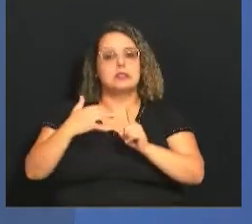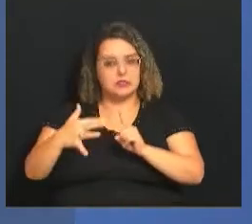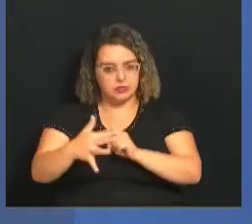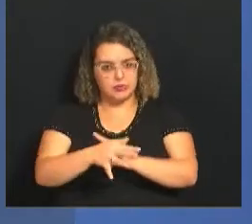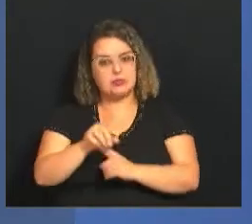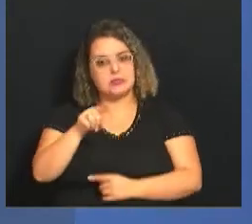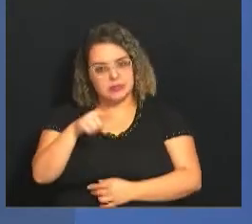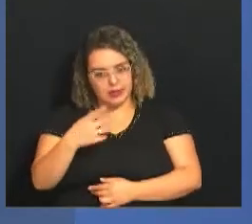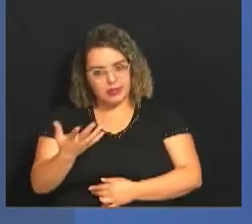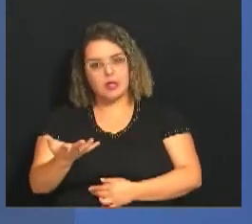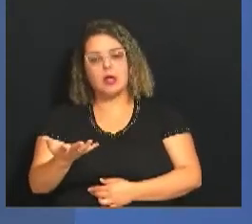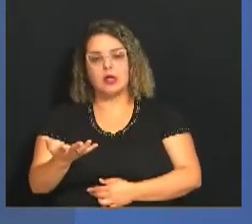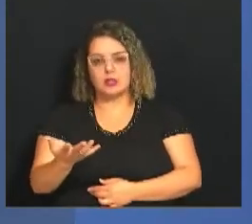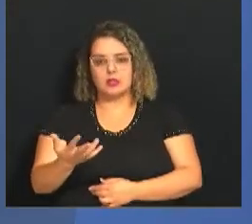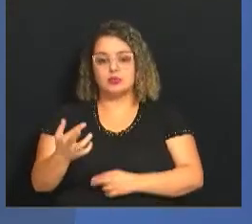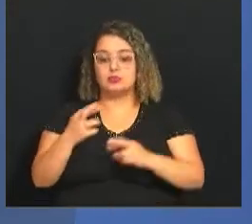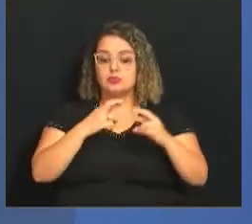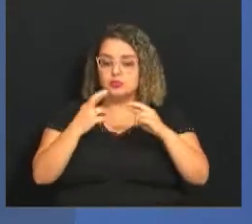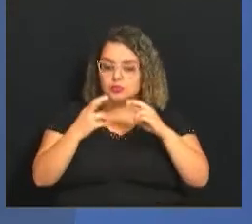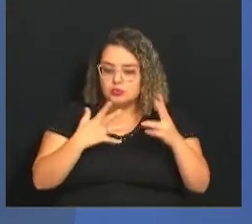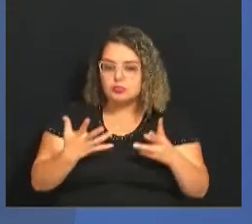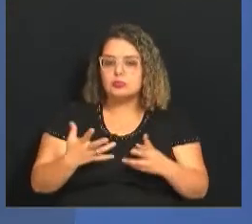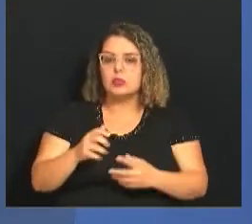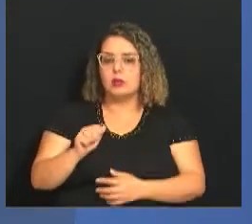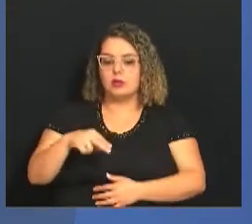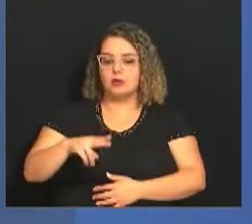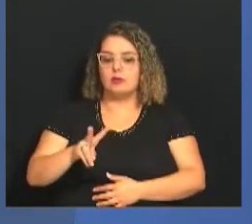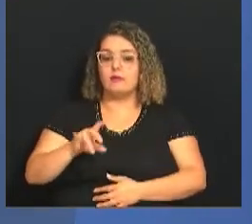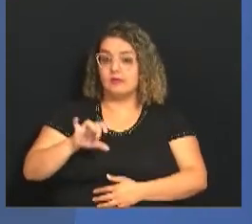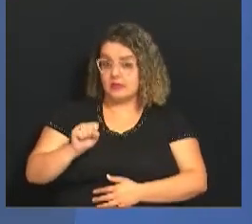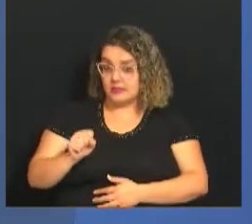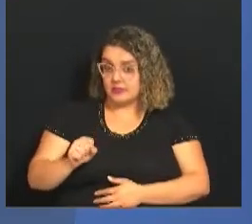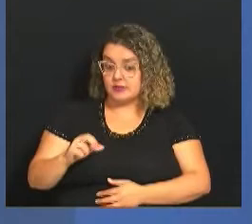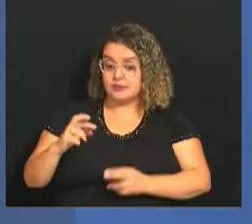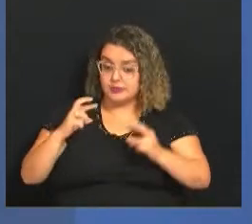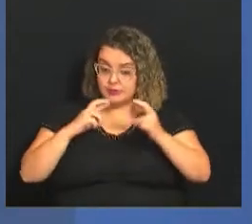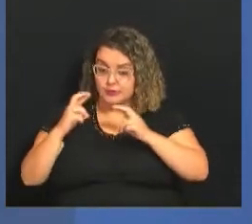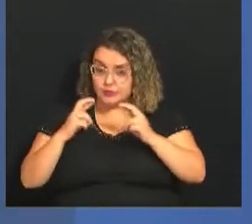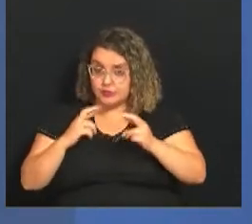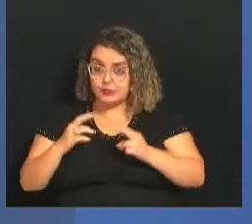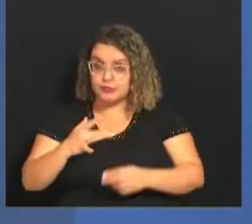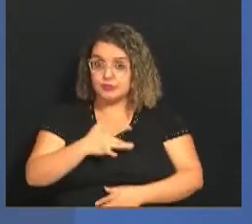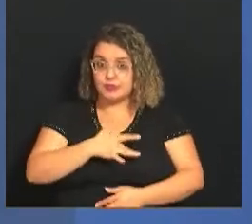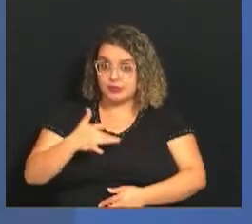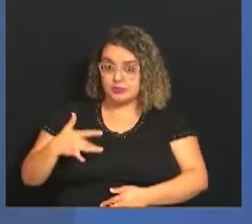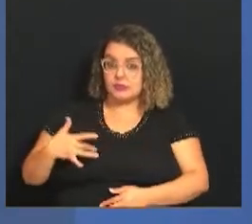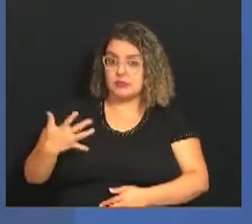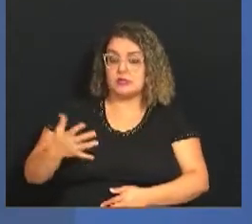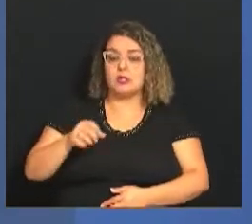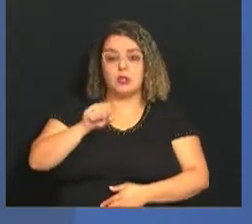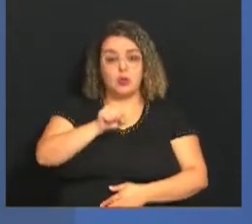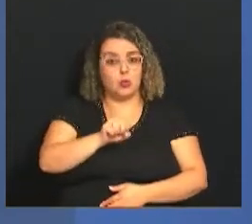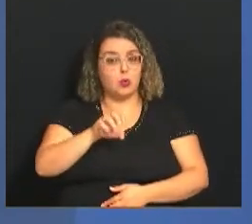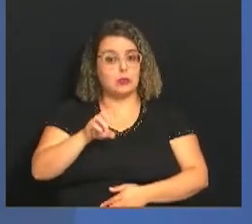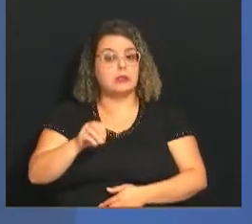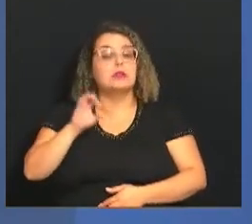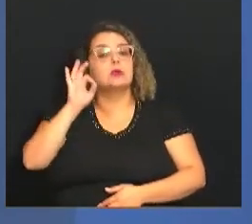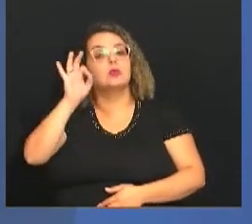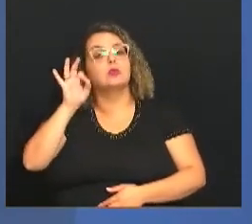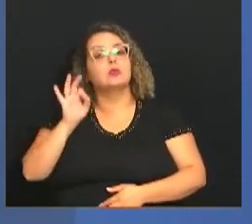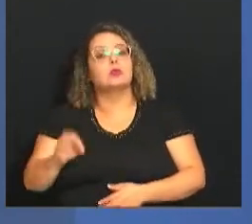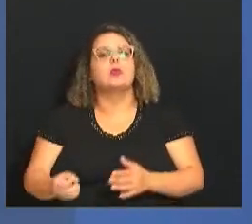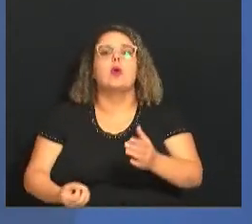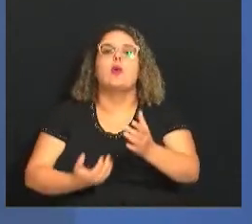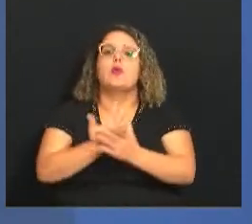Segundo um levantamento feito pela Anvisa, que é o Departamento de Vigilância em Saúde, 80% dos criadouros